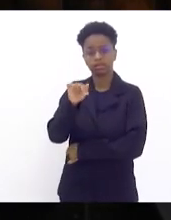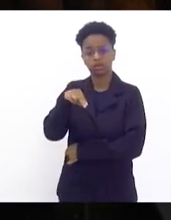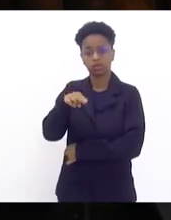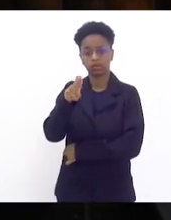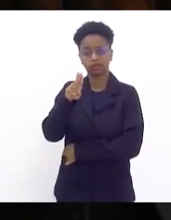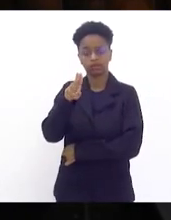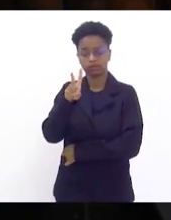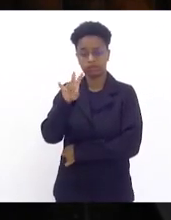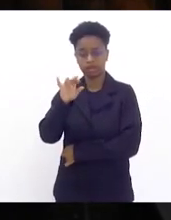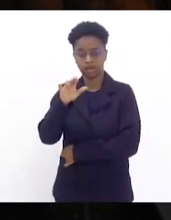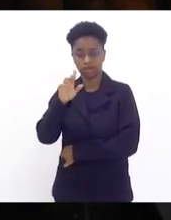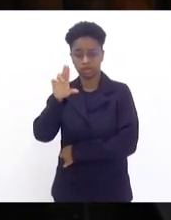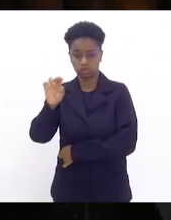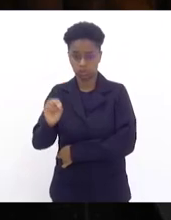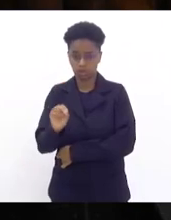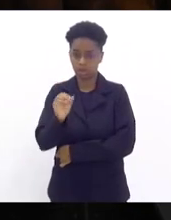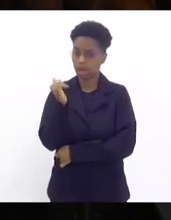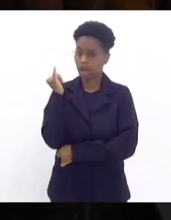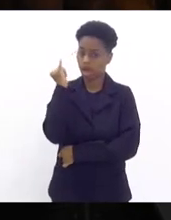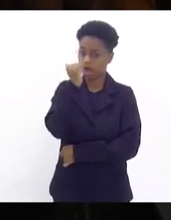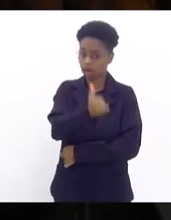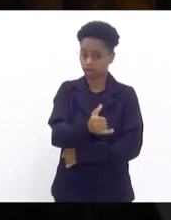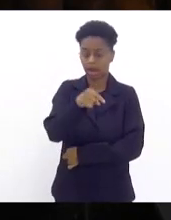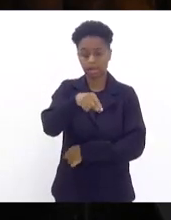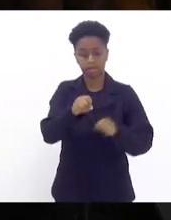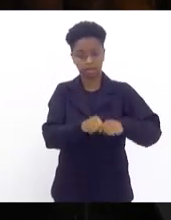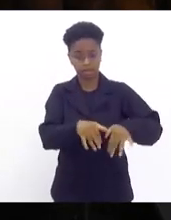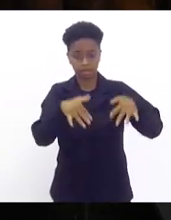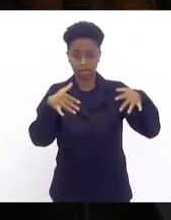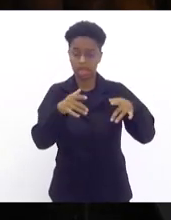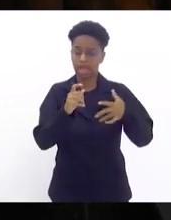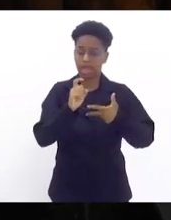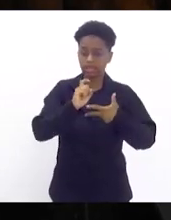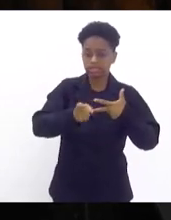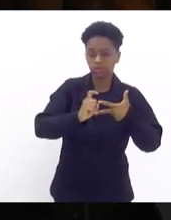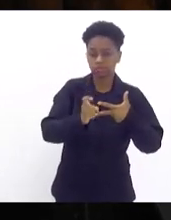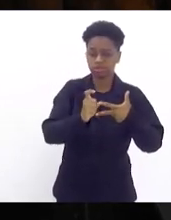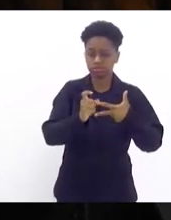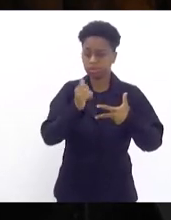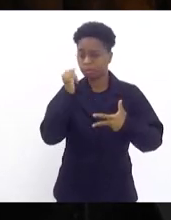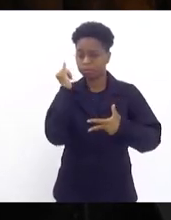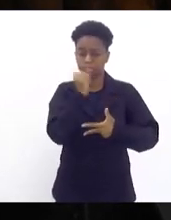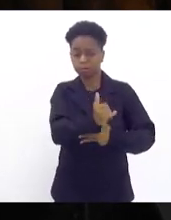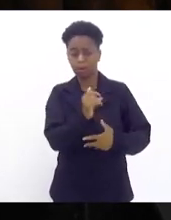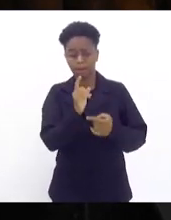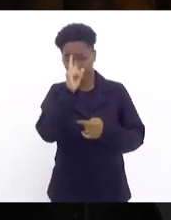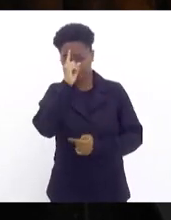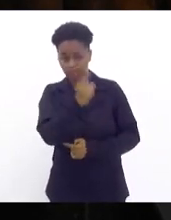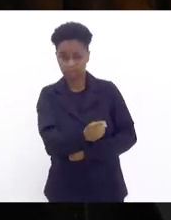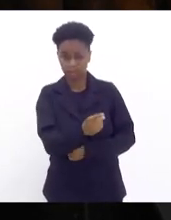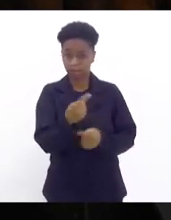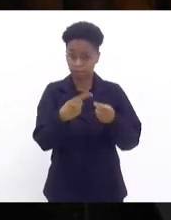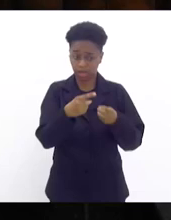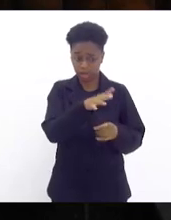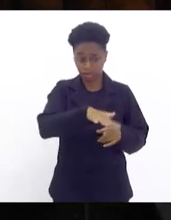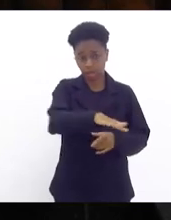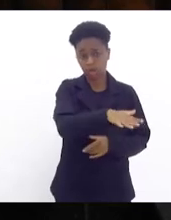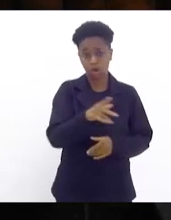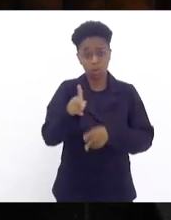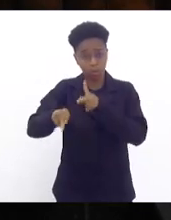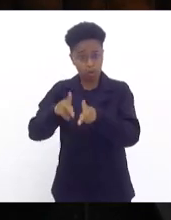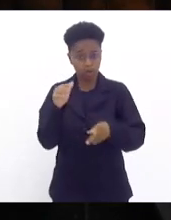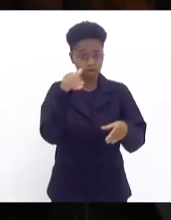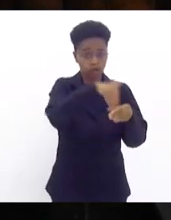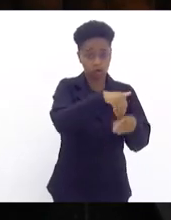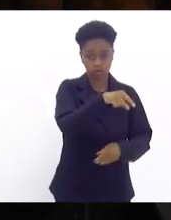Fluminense Diga ao poder executivo eleitos pelo povo